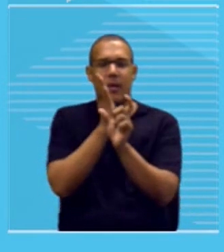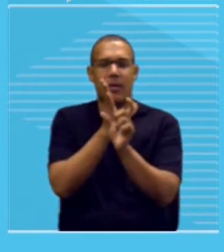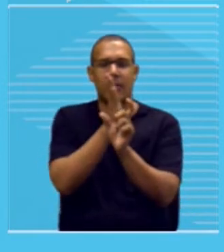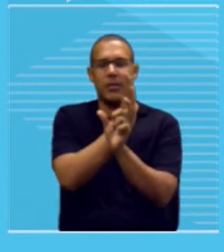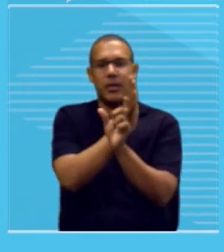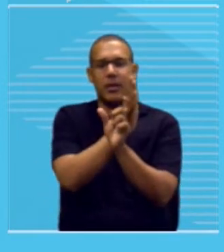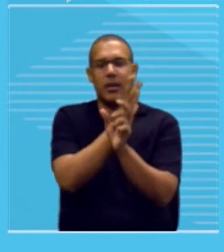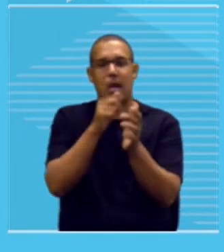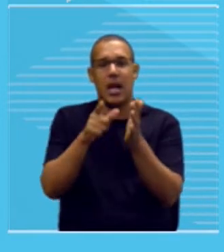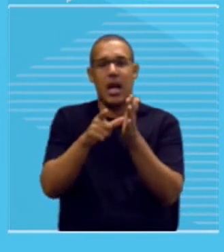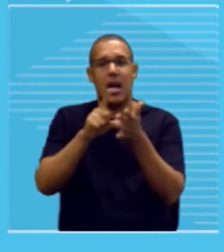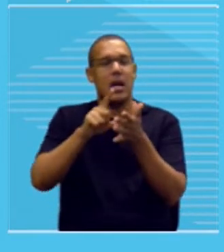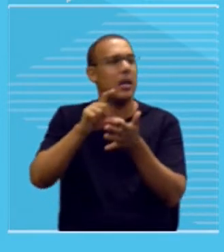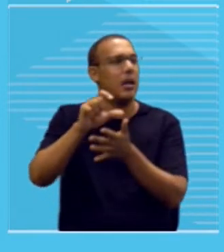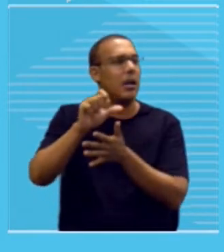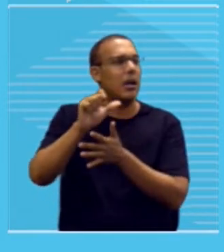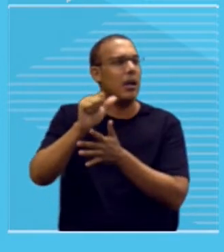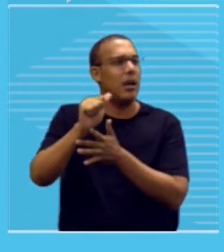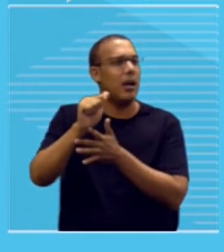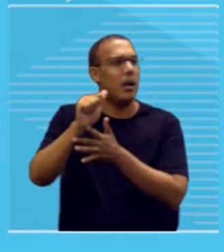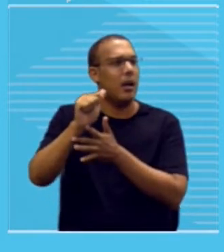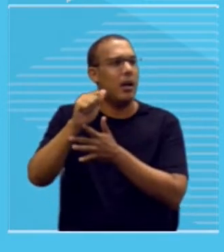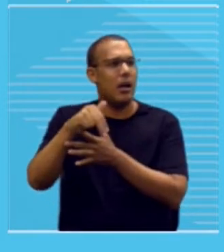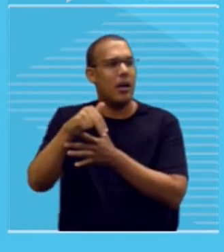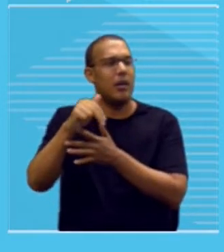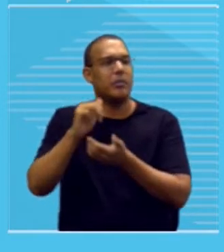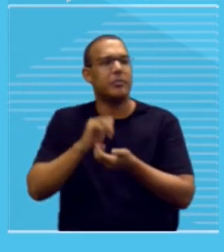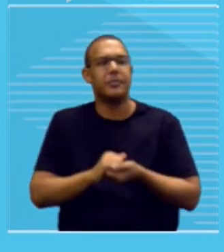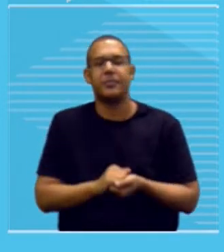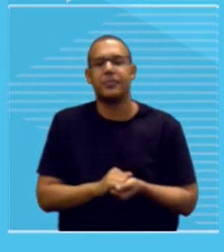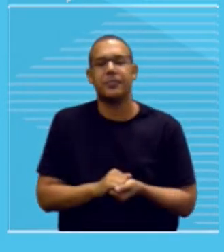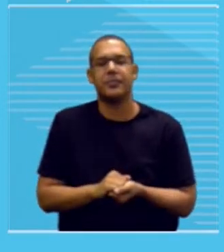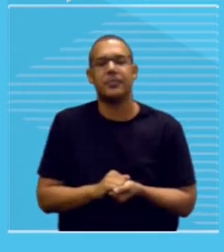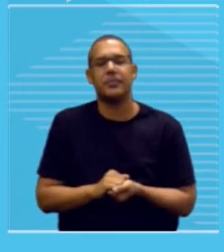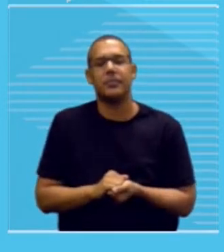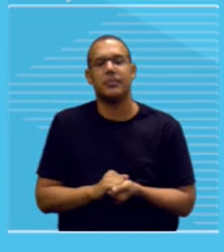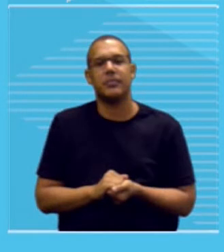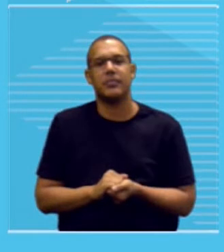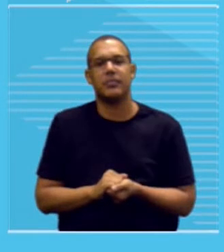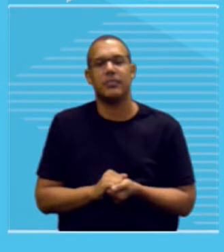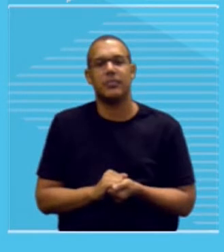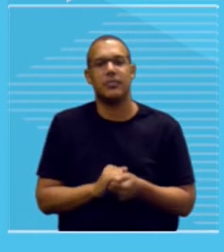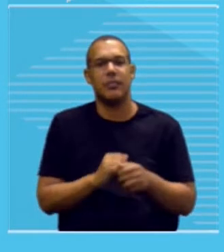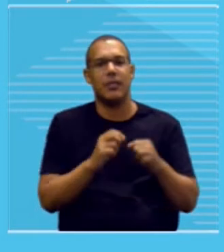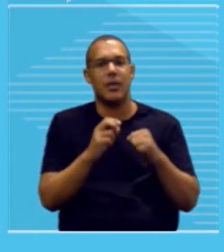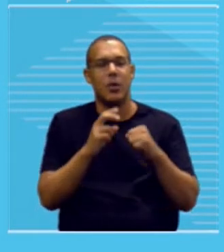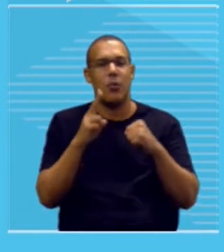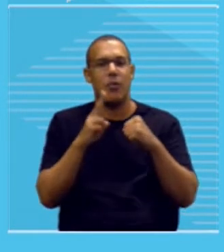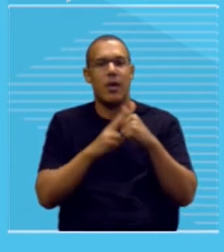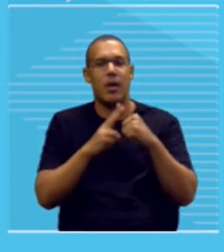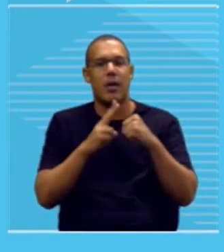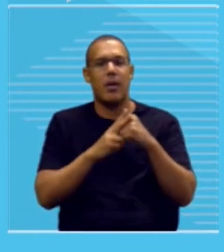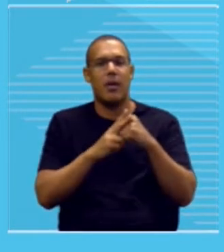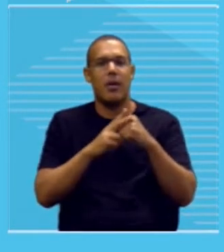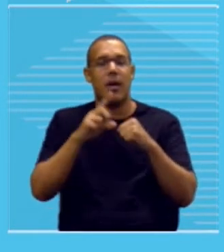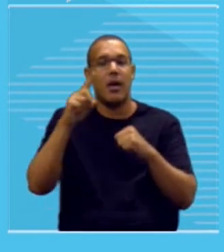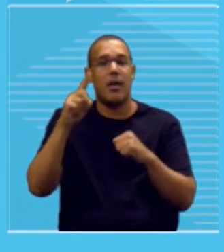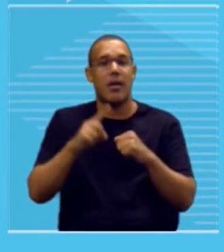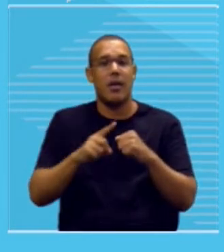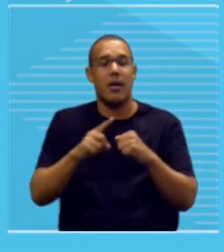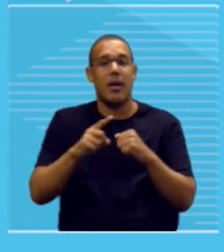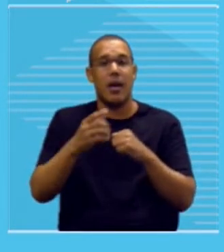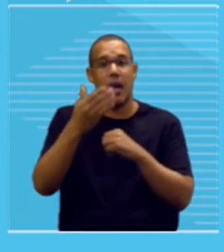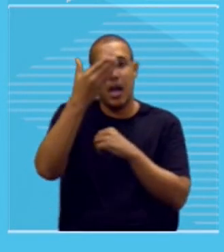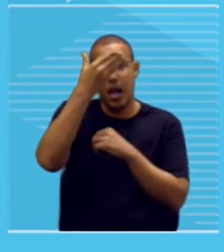e antes eu tenho AM e depois eu tenho a boa vamos ver então por partes o verbo Forget é o verbo